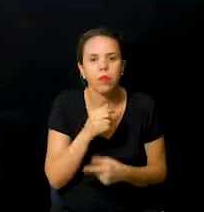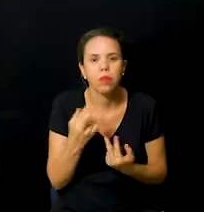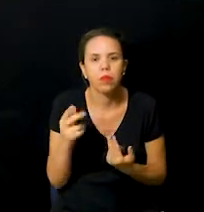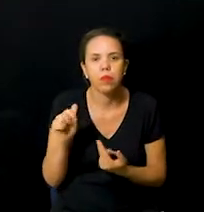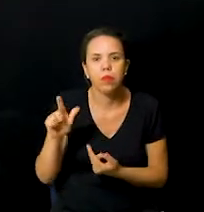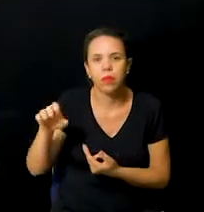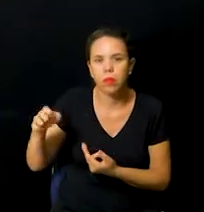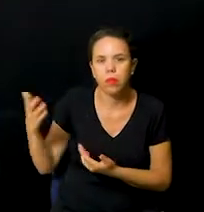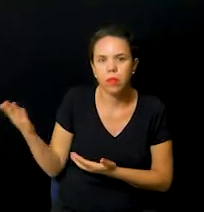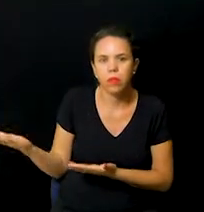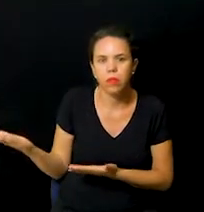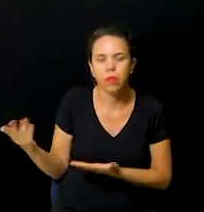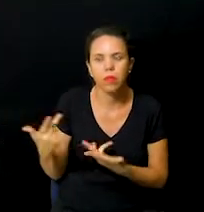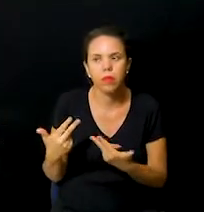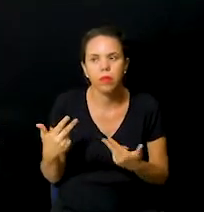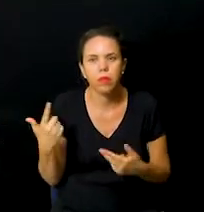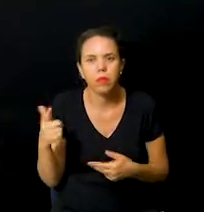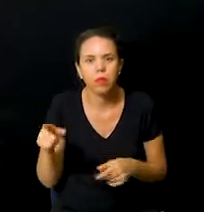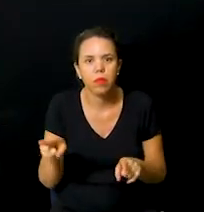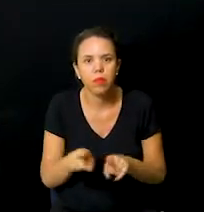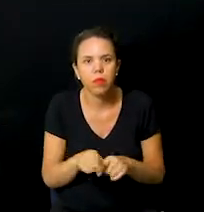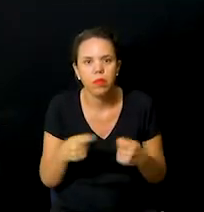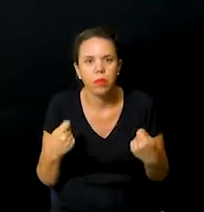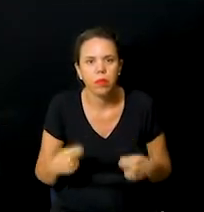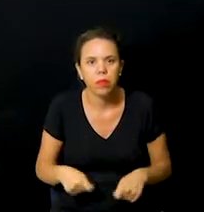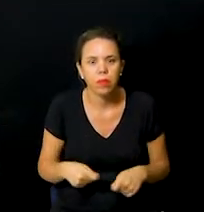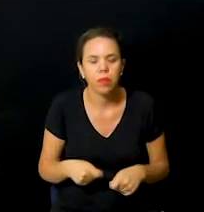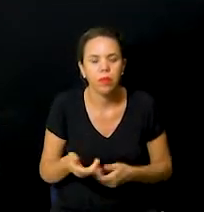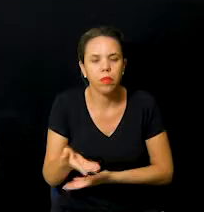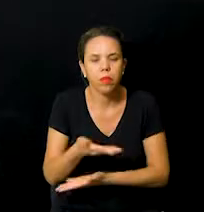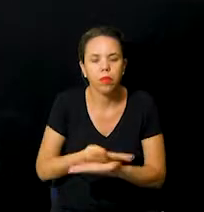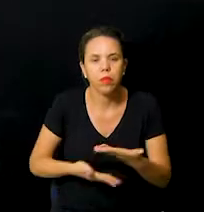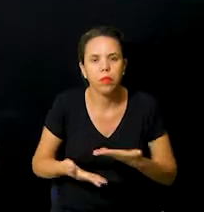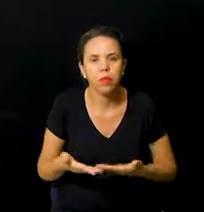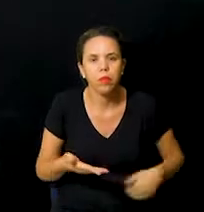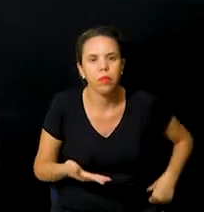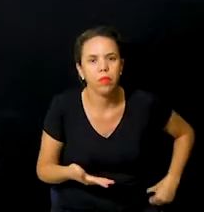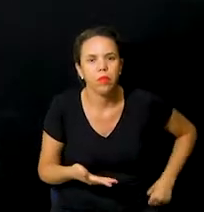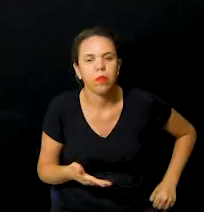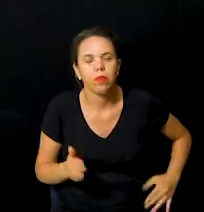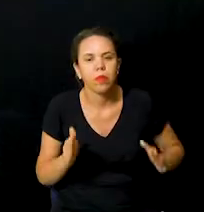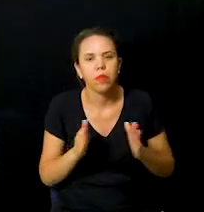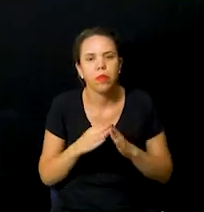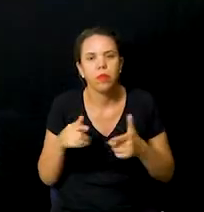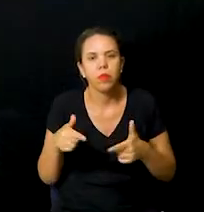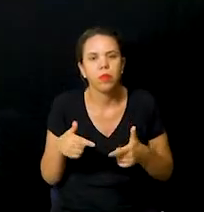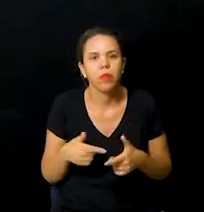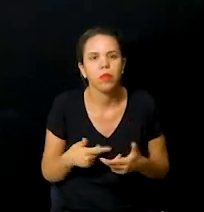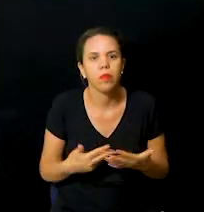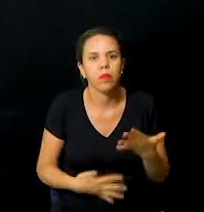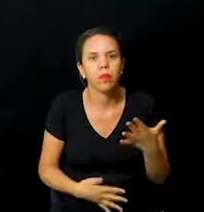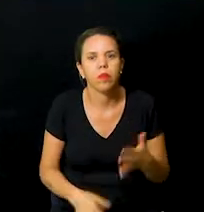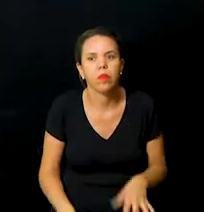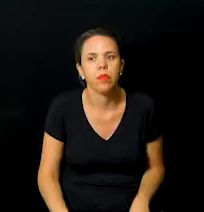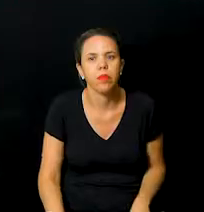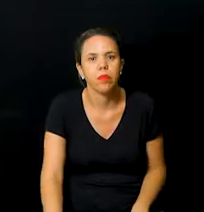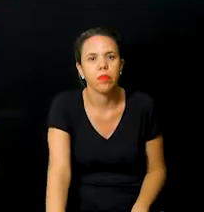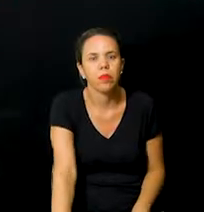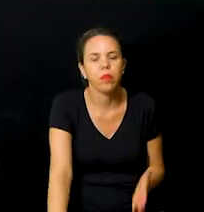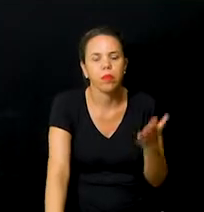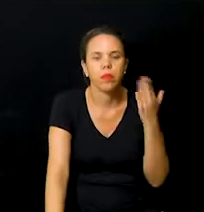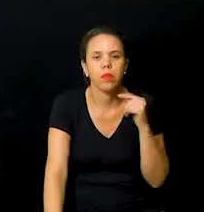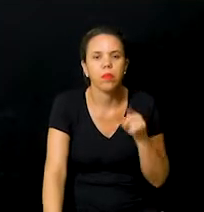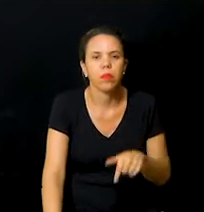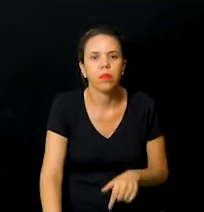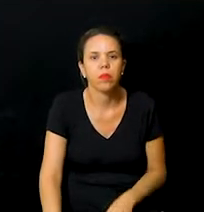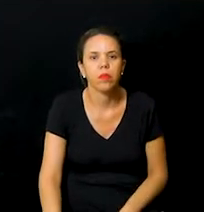como a Aline e tantas outras que precisam conciliar casa, trabalho e uma série de coisas que a gente sabe